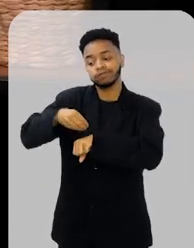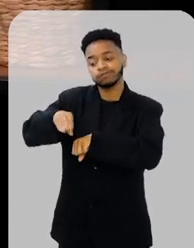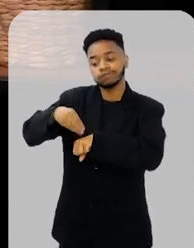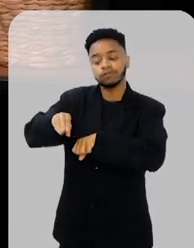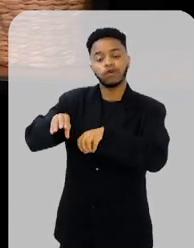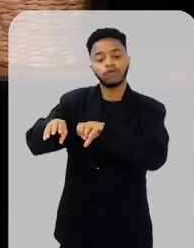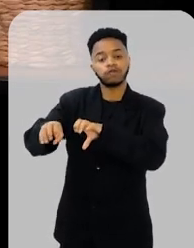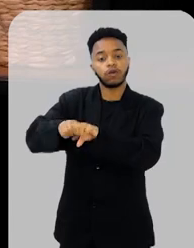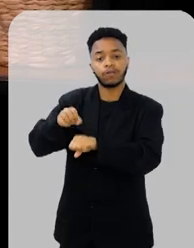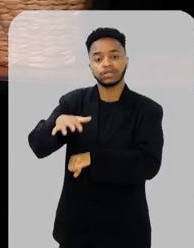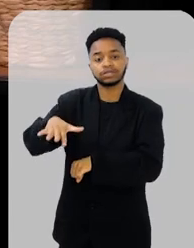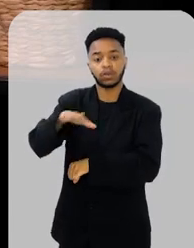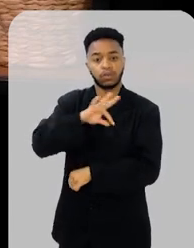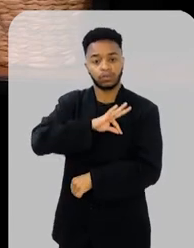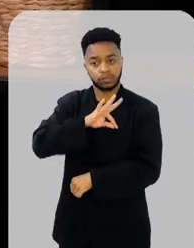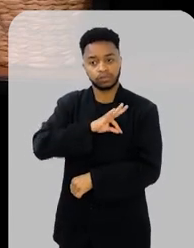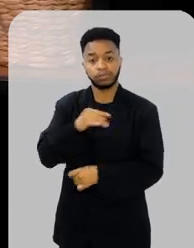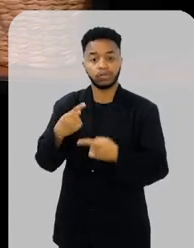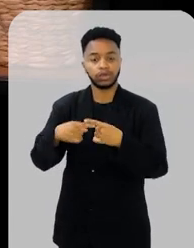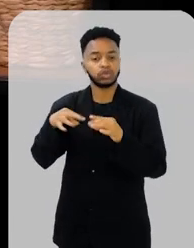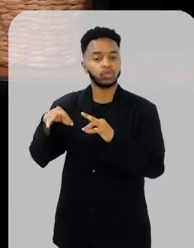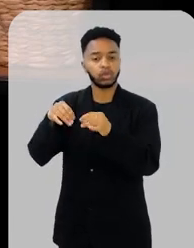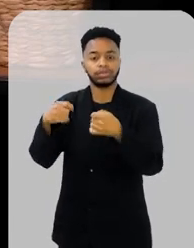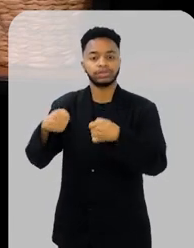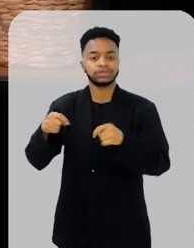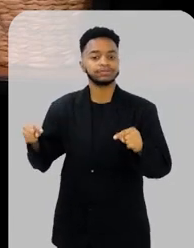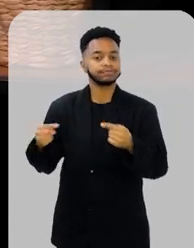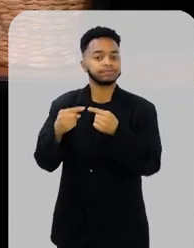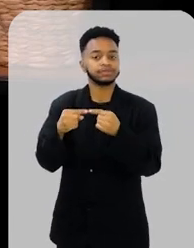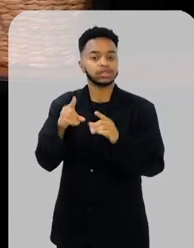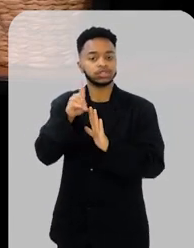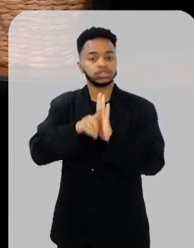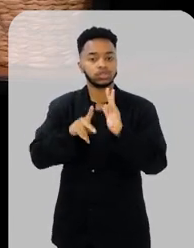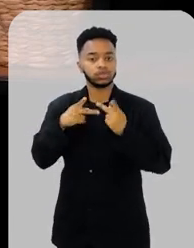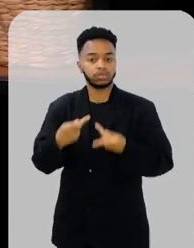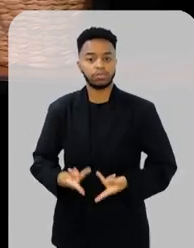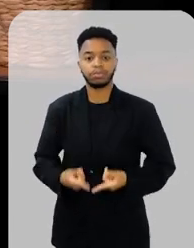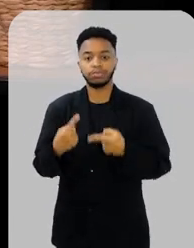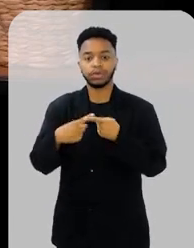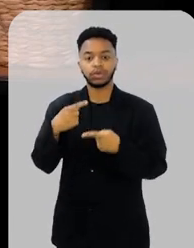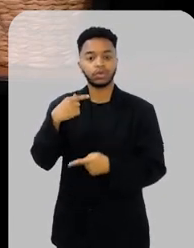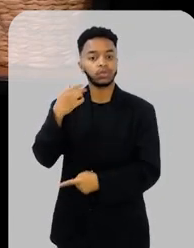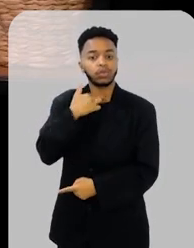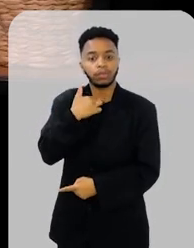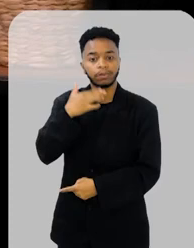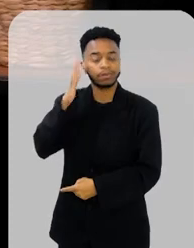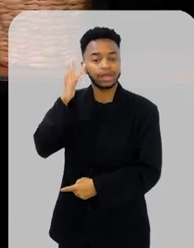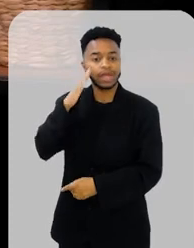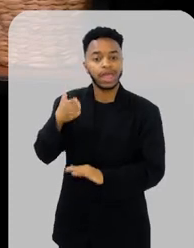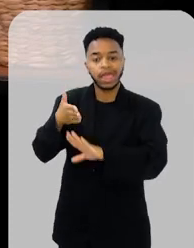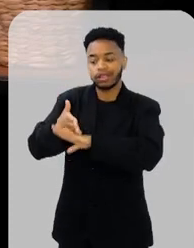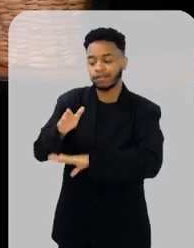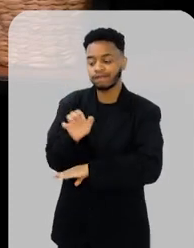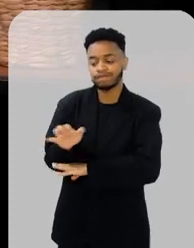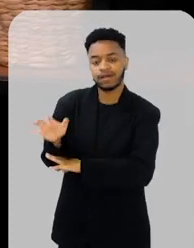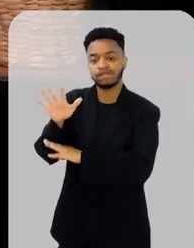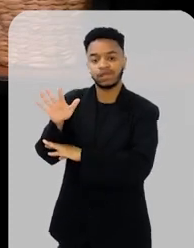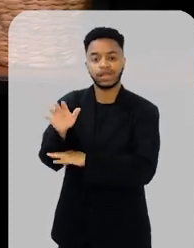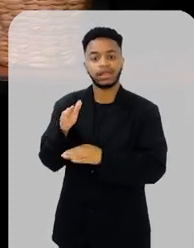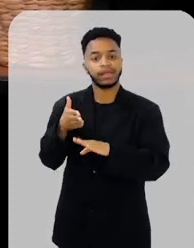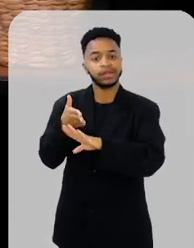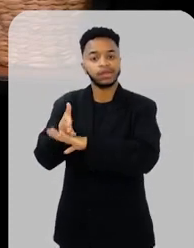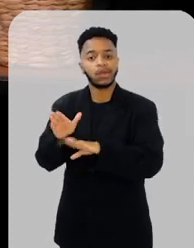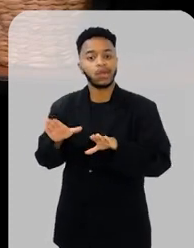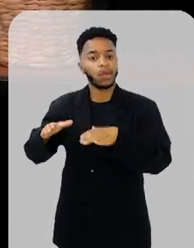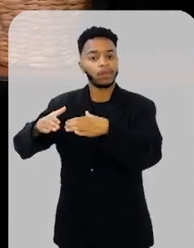formação desses agentes policiais, todos, é claro, pautados em direitos humanos, não achar que você vai entrar dentro de um território,